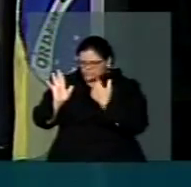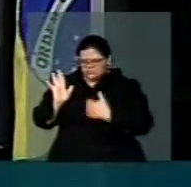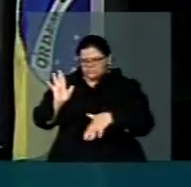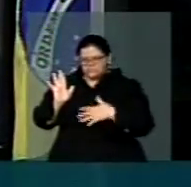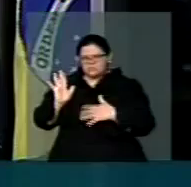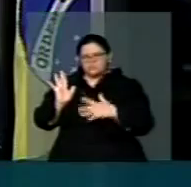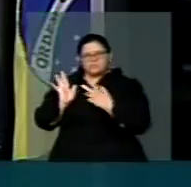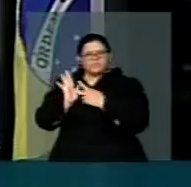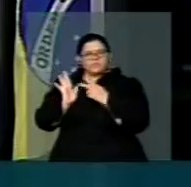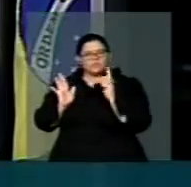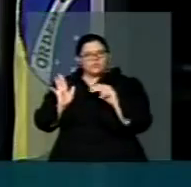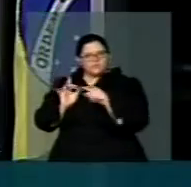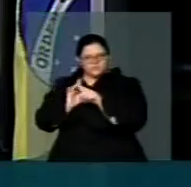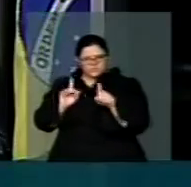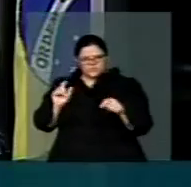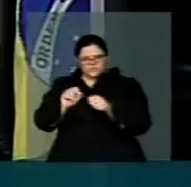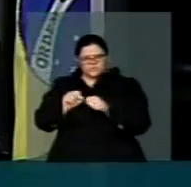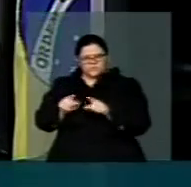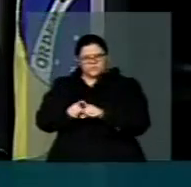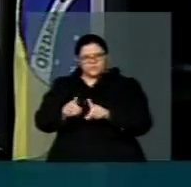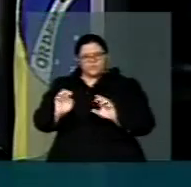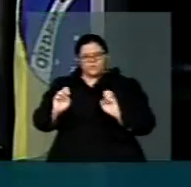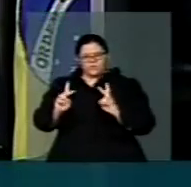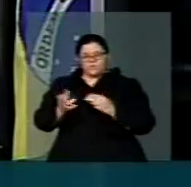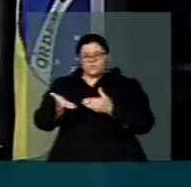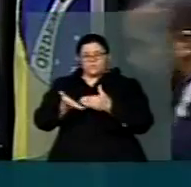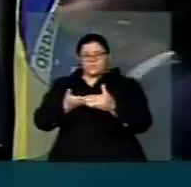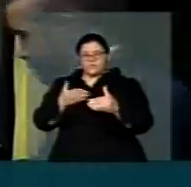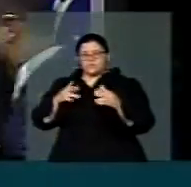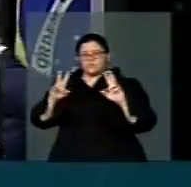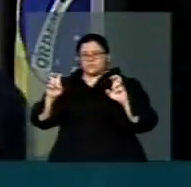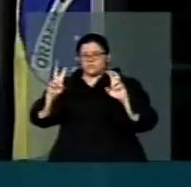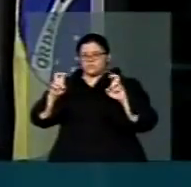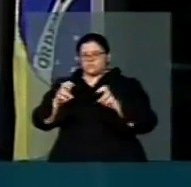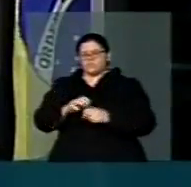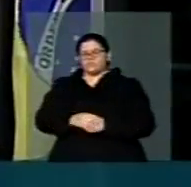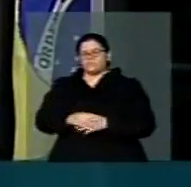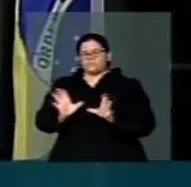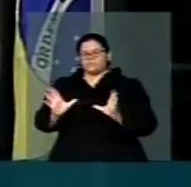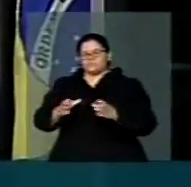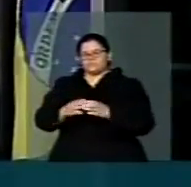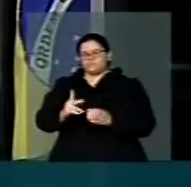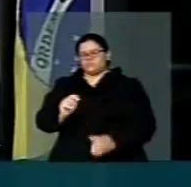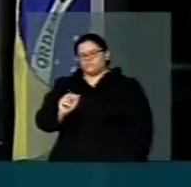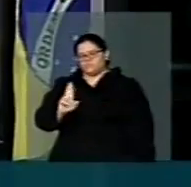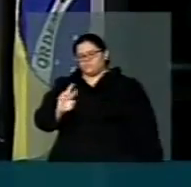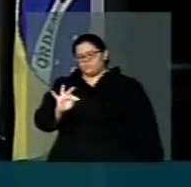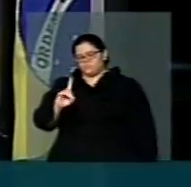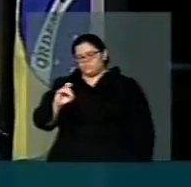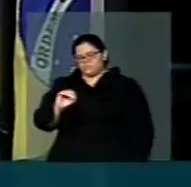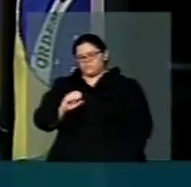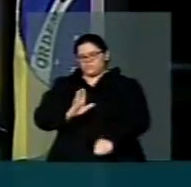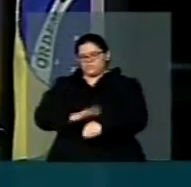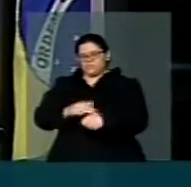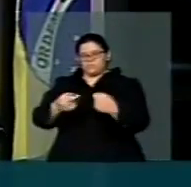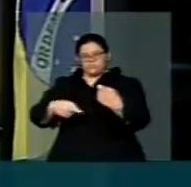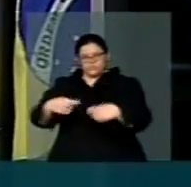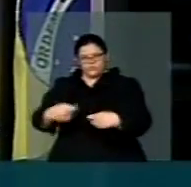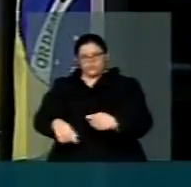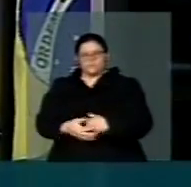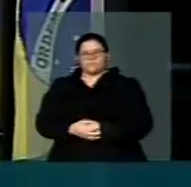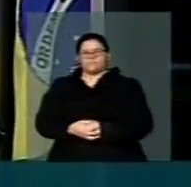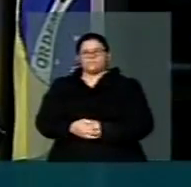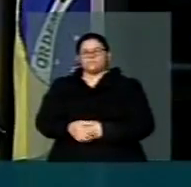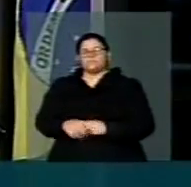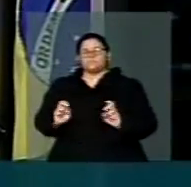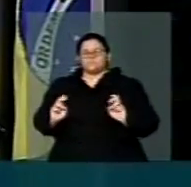os ter feito. Primeiro começamos pelo título: um partido para tempos de guerra.